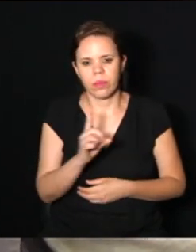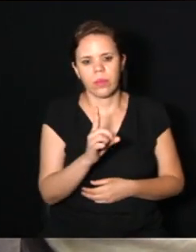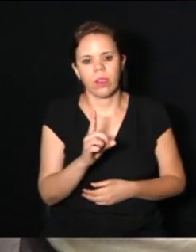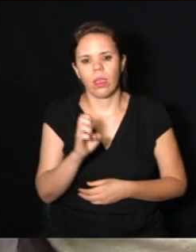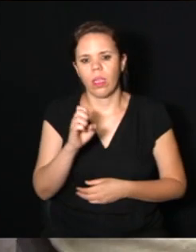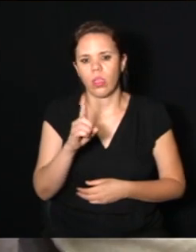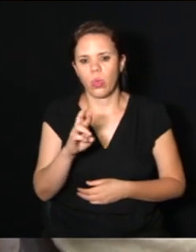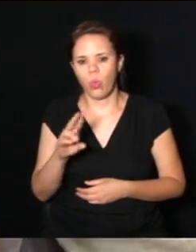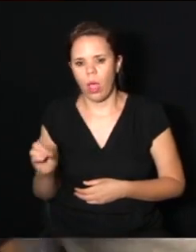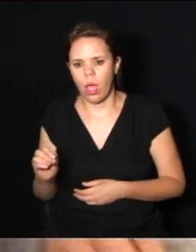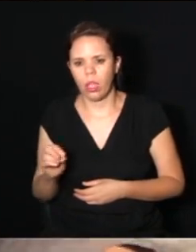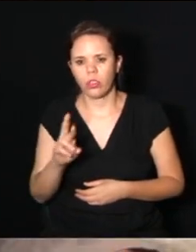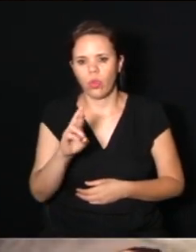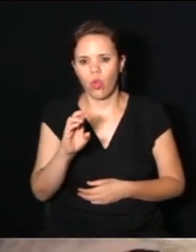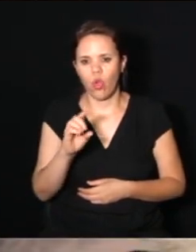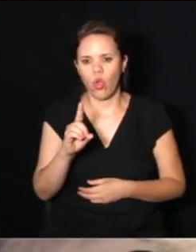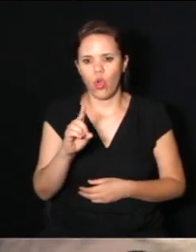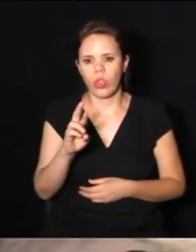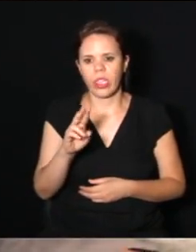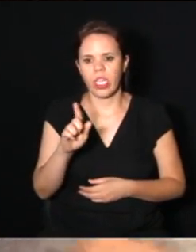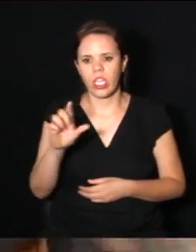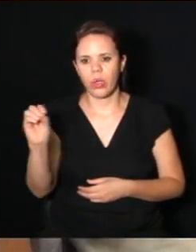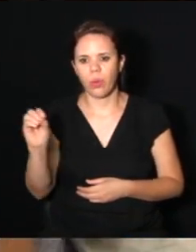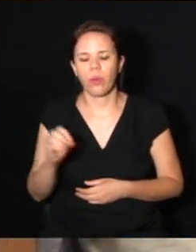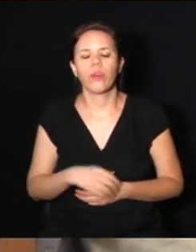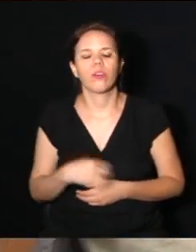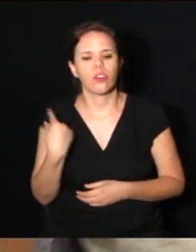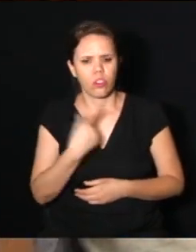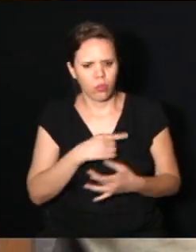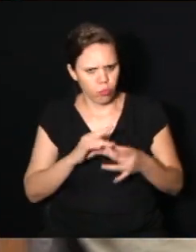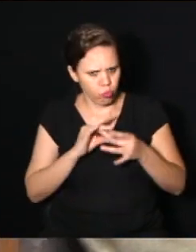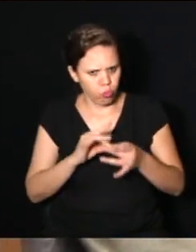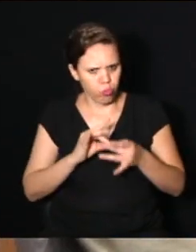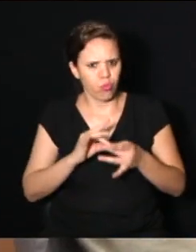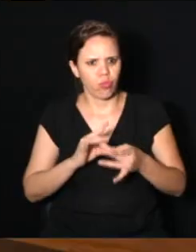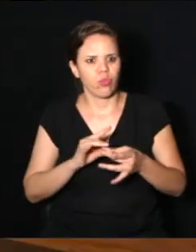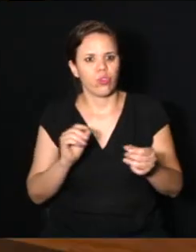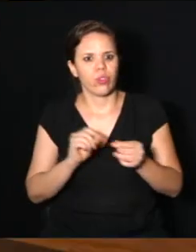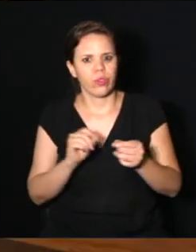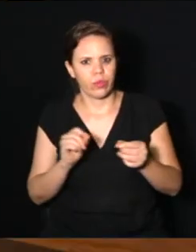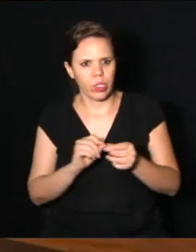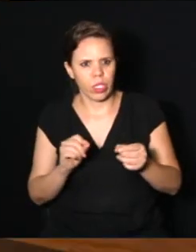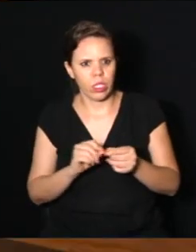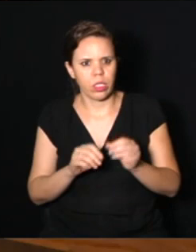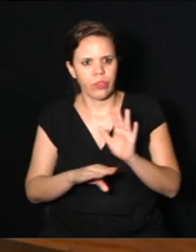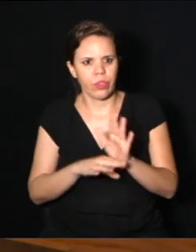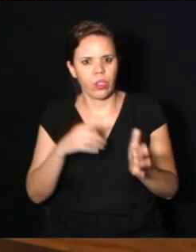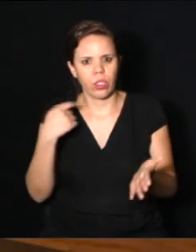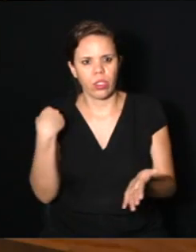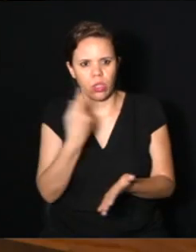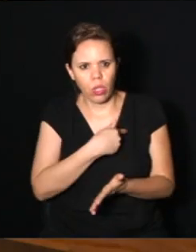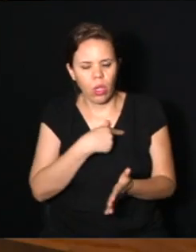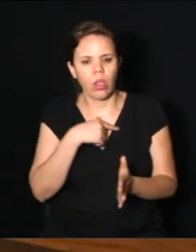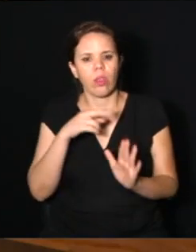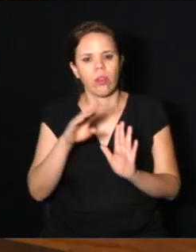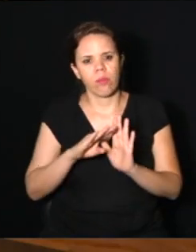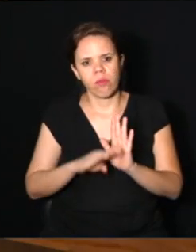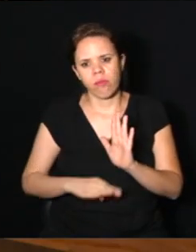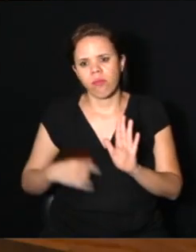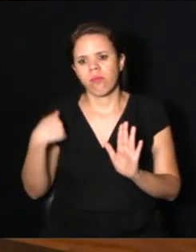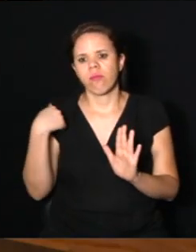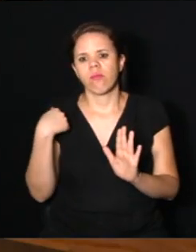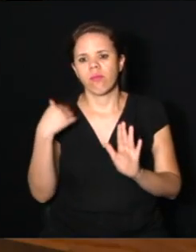é importante, sim, nós juntarmos forças e fazemos os nossos procedimentos em